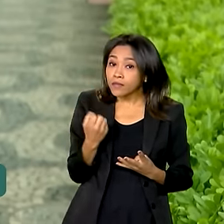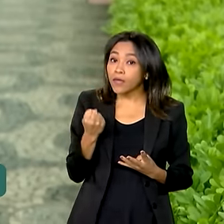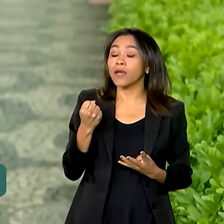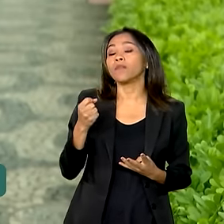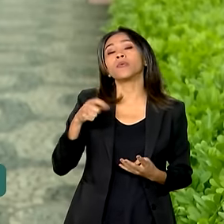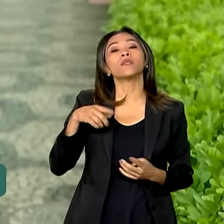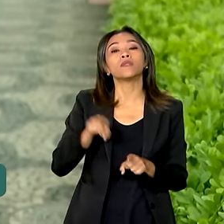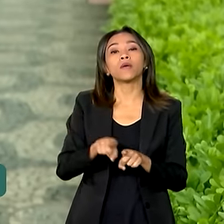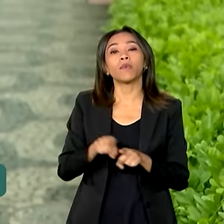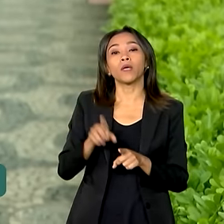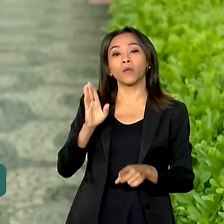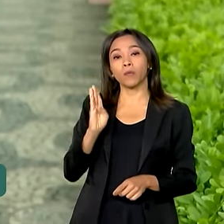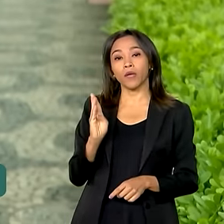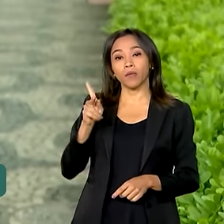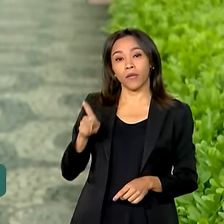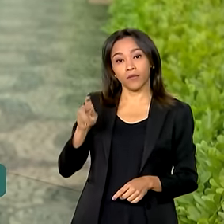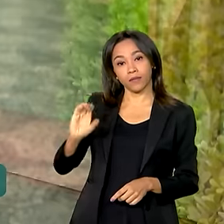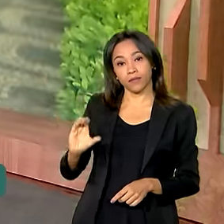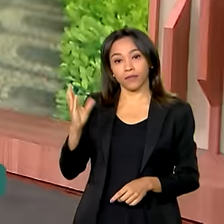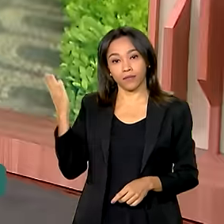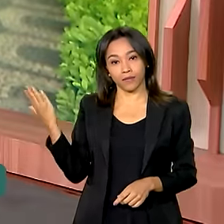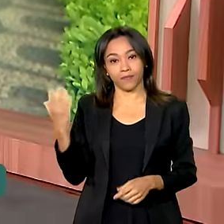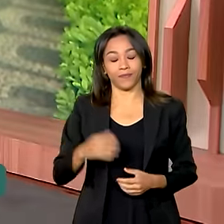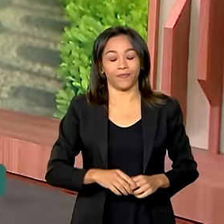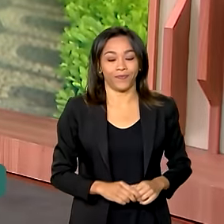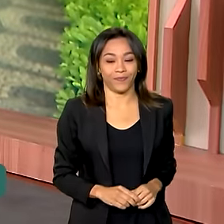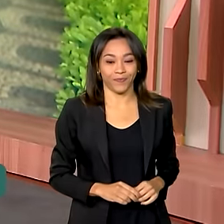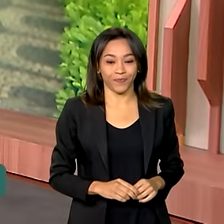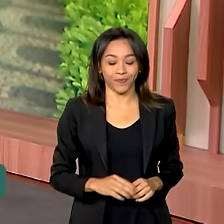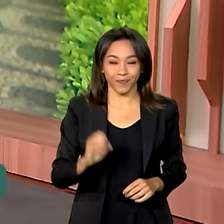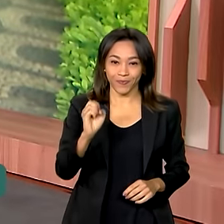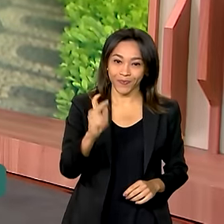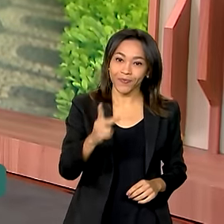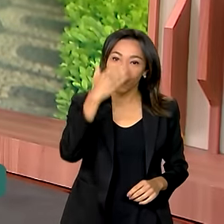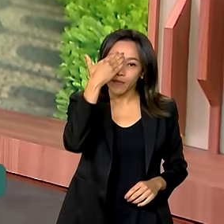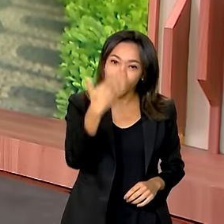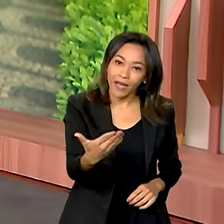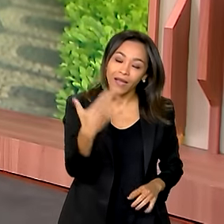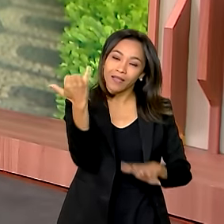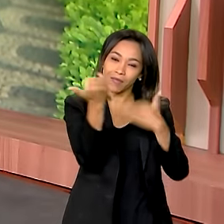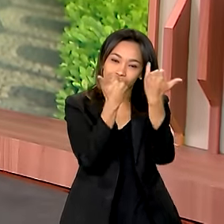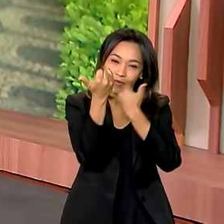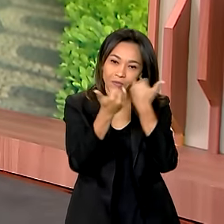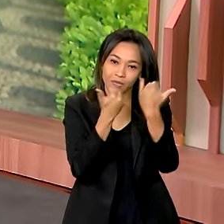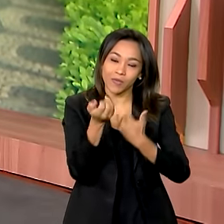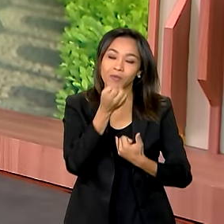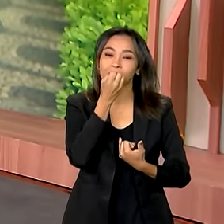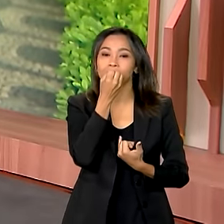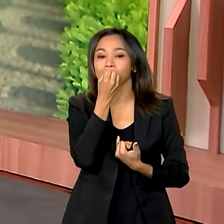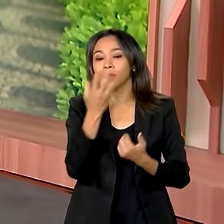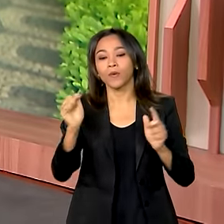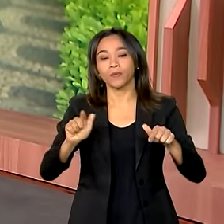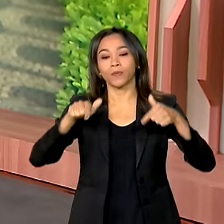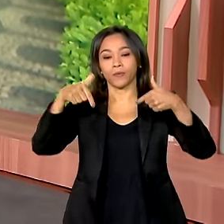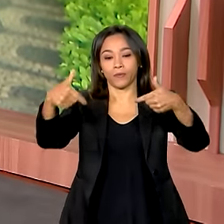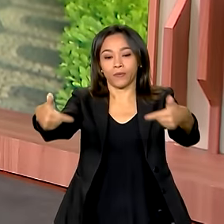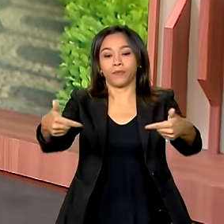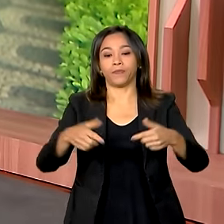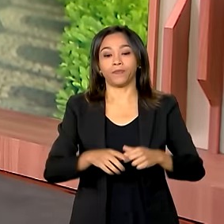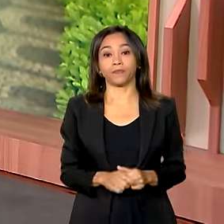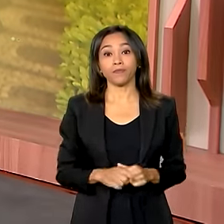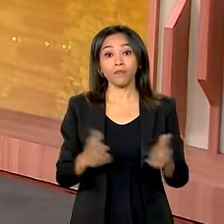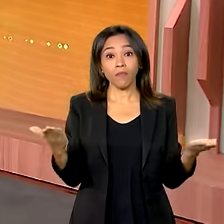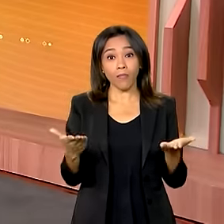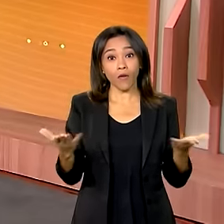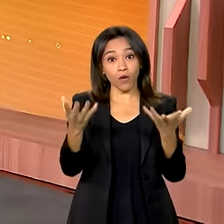o BPC. A gente volta com você. Ok, Alessandro, obrigada pelas informações. Bom trabalho para você aí no Rio de Janeiro. E